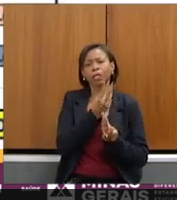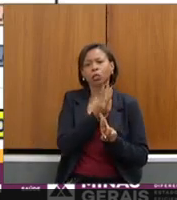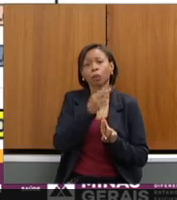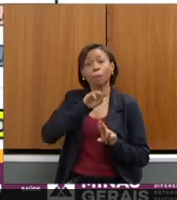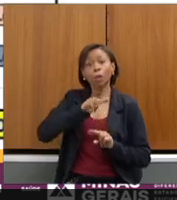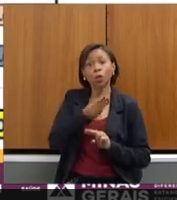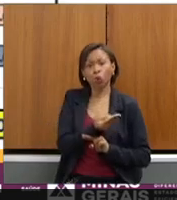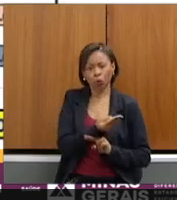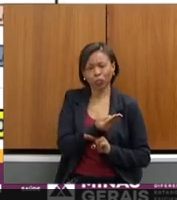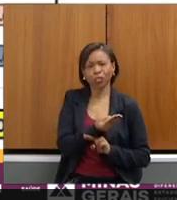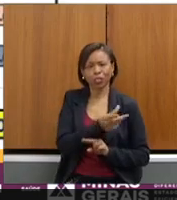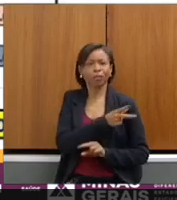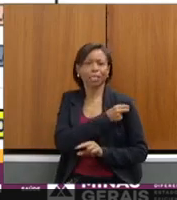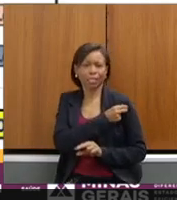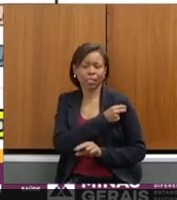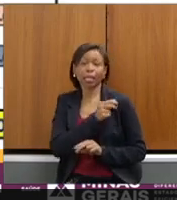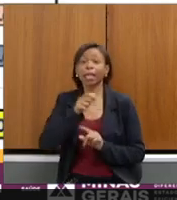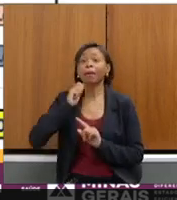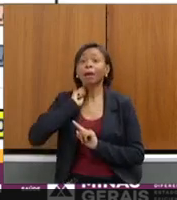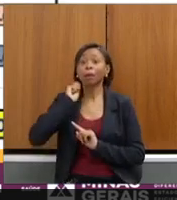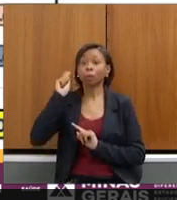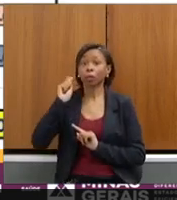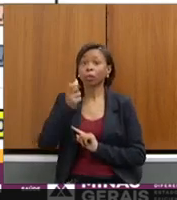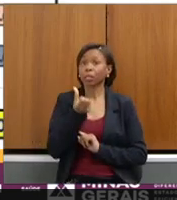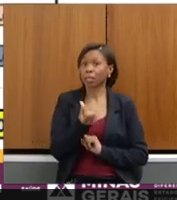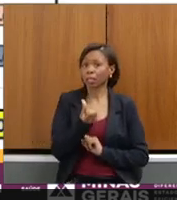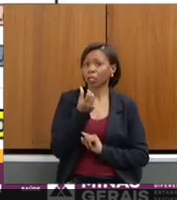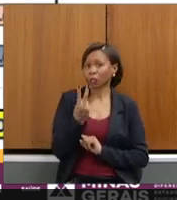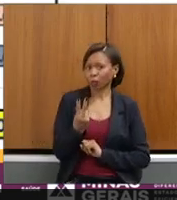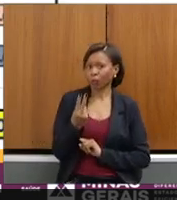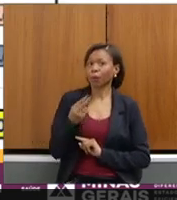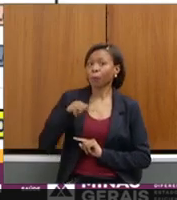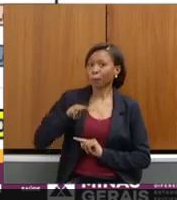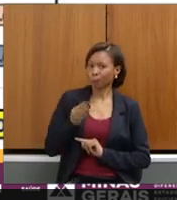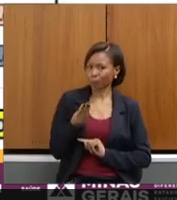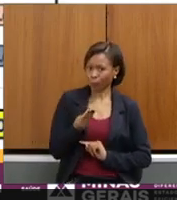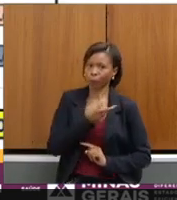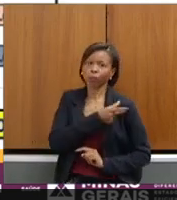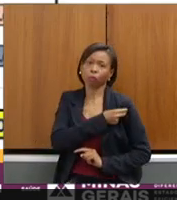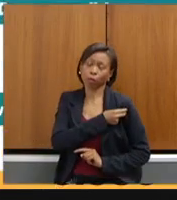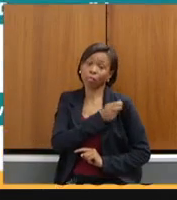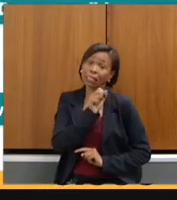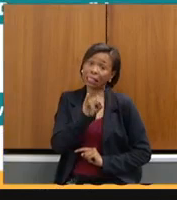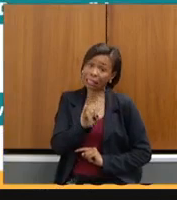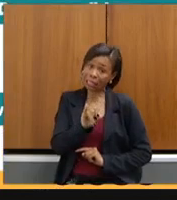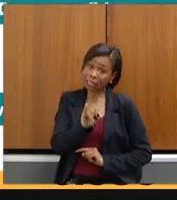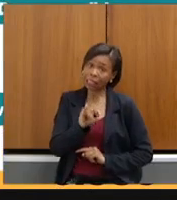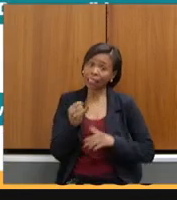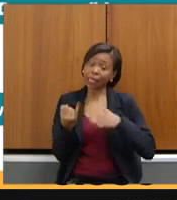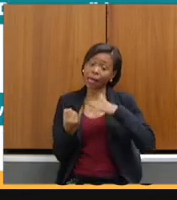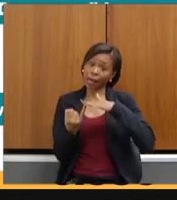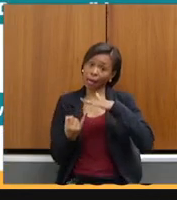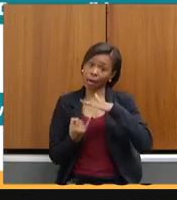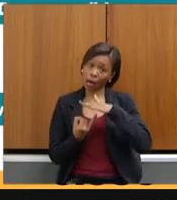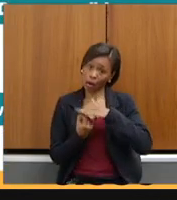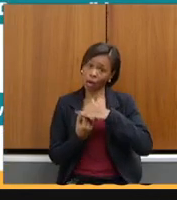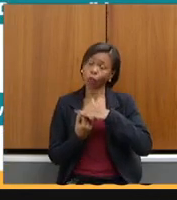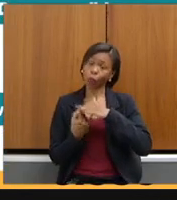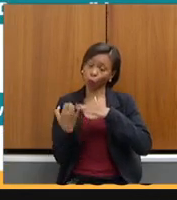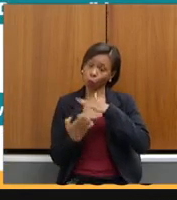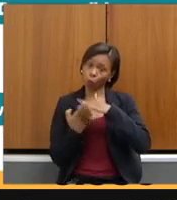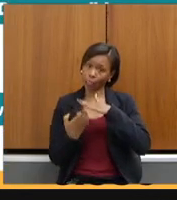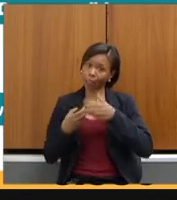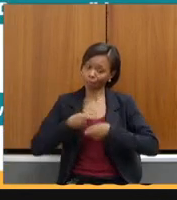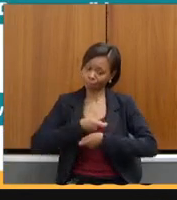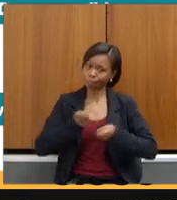para o mês de abril 60 milhões de doses desde que a a indústria tem a capacidade de entregar em